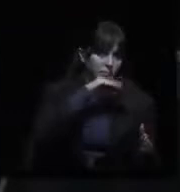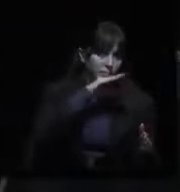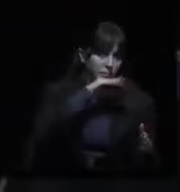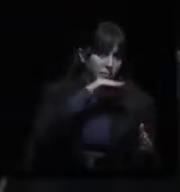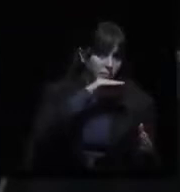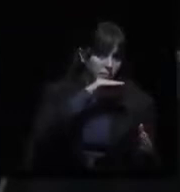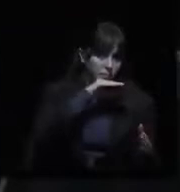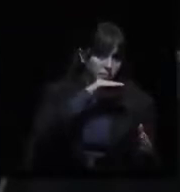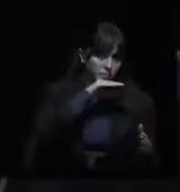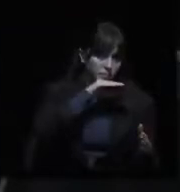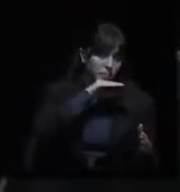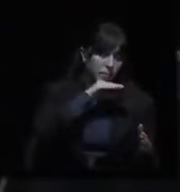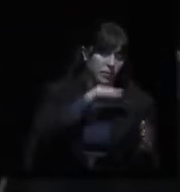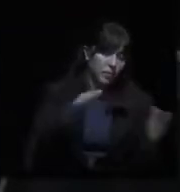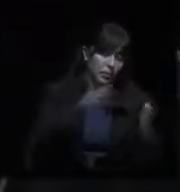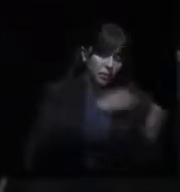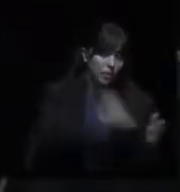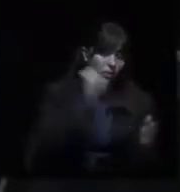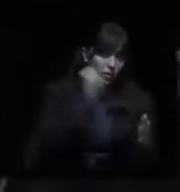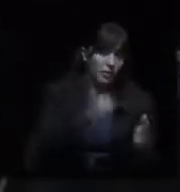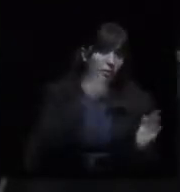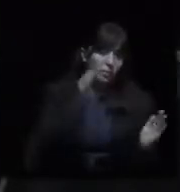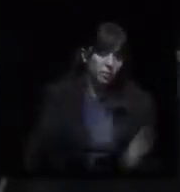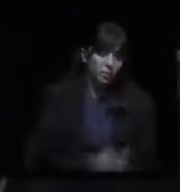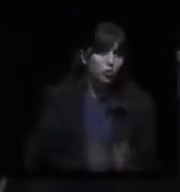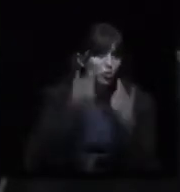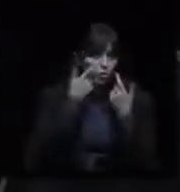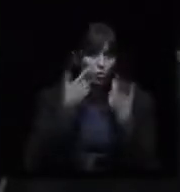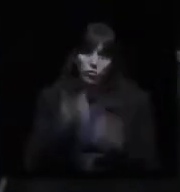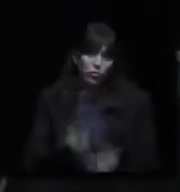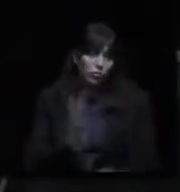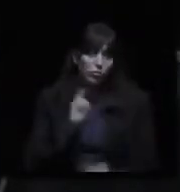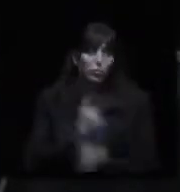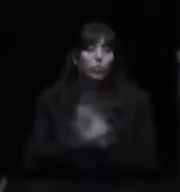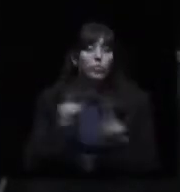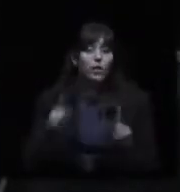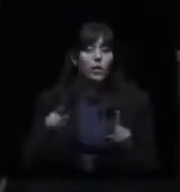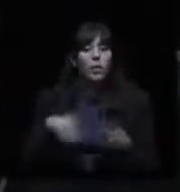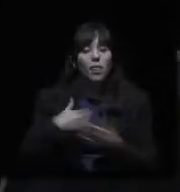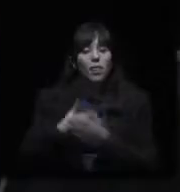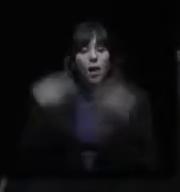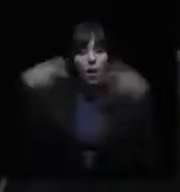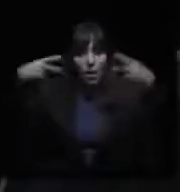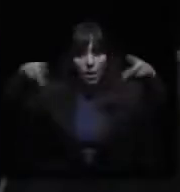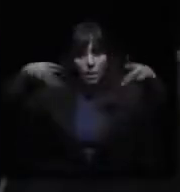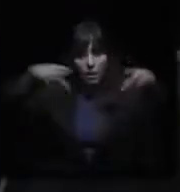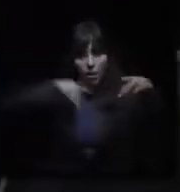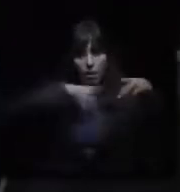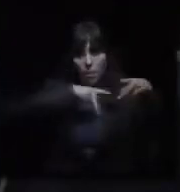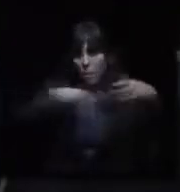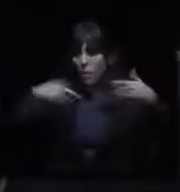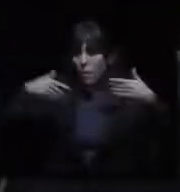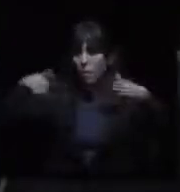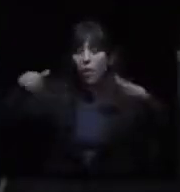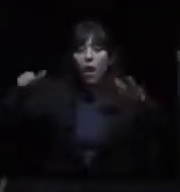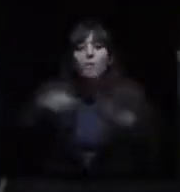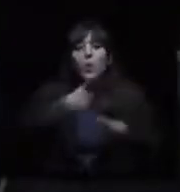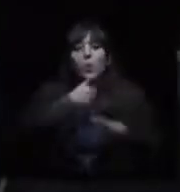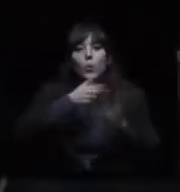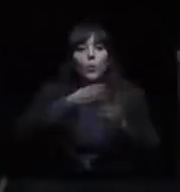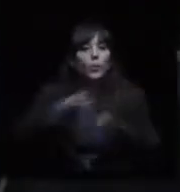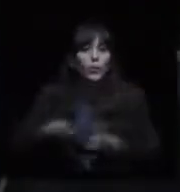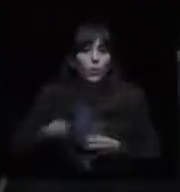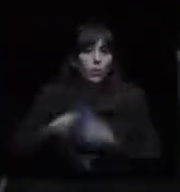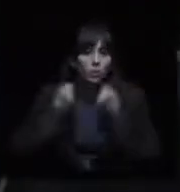foi demonstrada, nem se espera que venha a sê-lo, pois o efeito dissuasor das câmaras de vídeo não é quantificável e